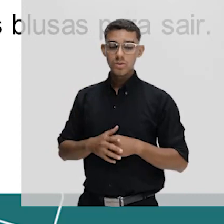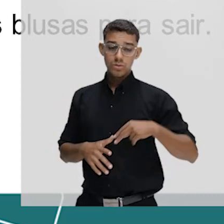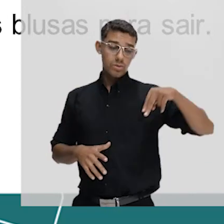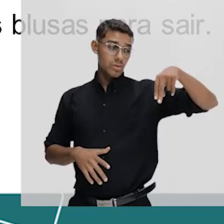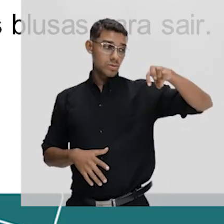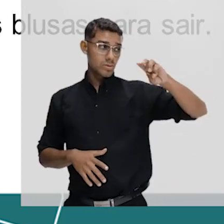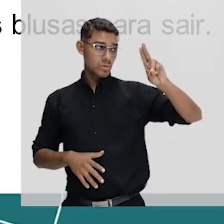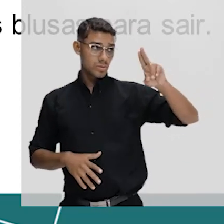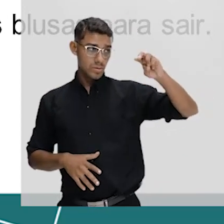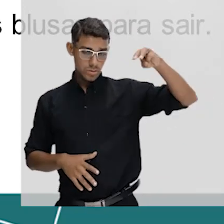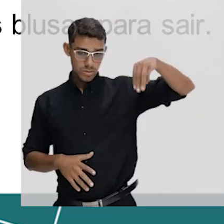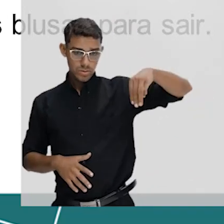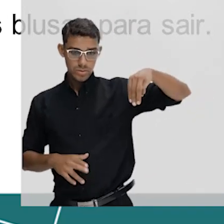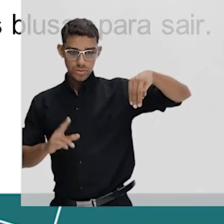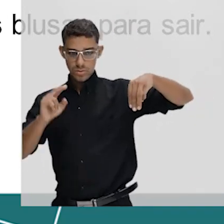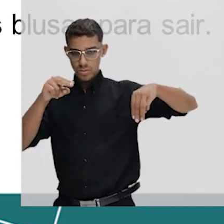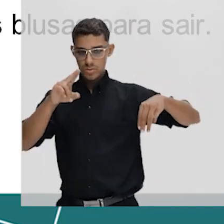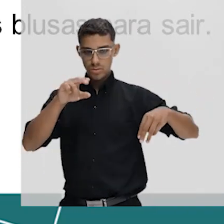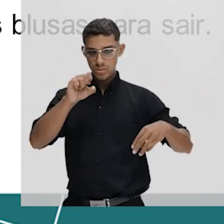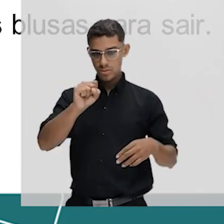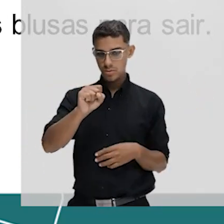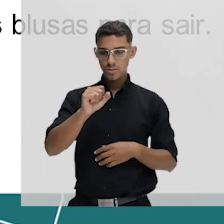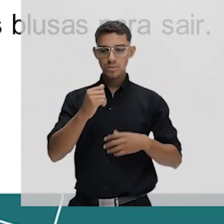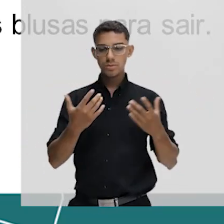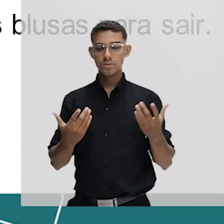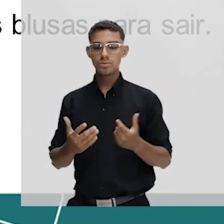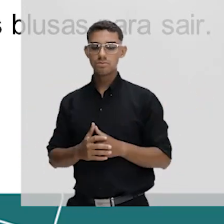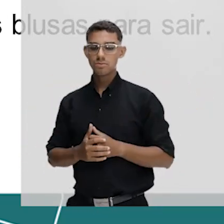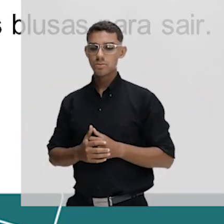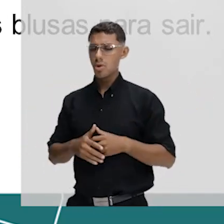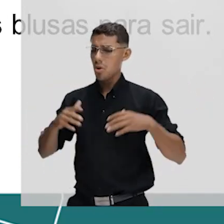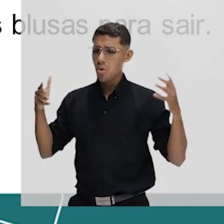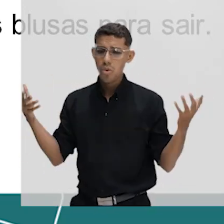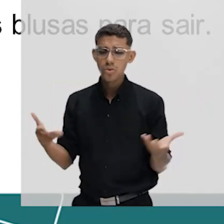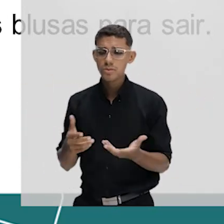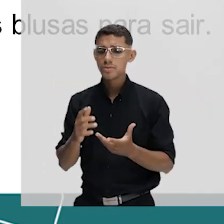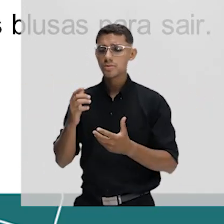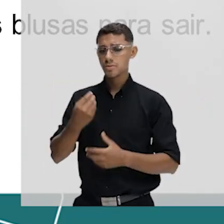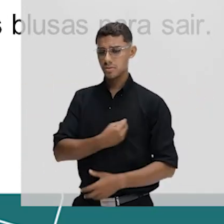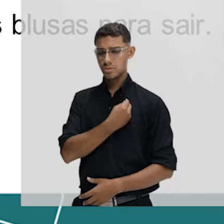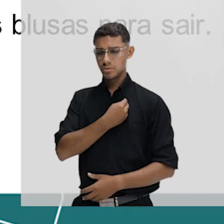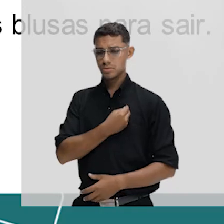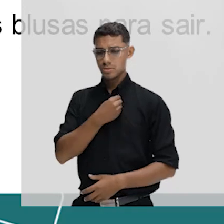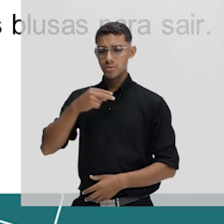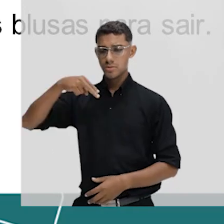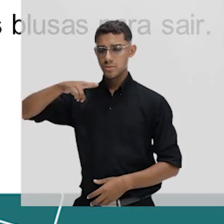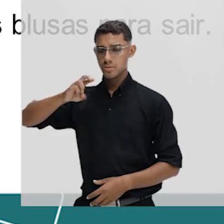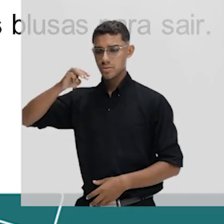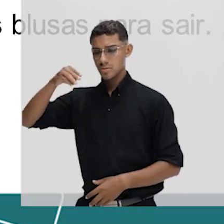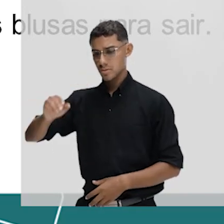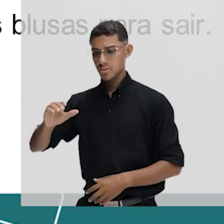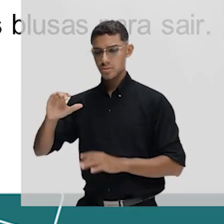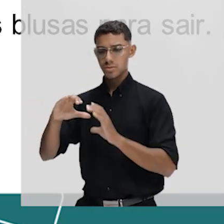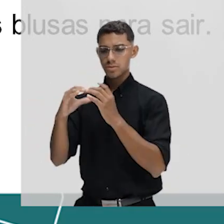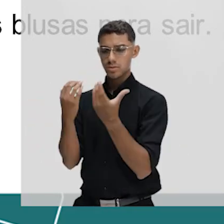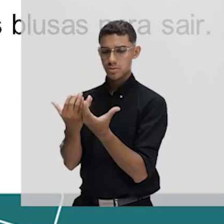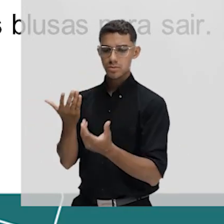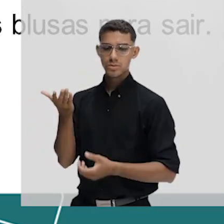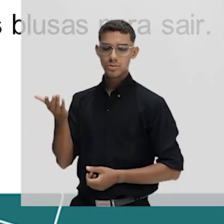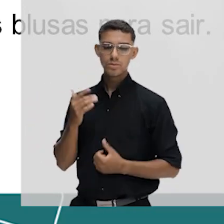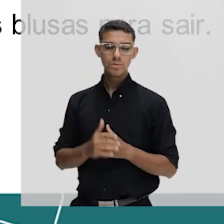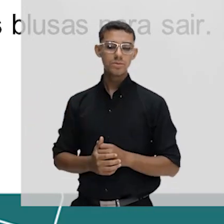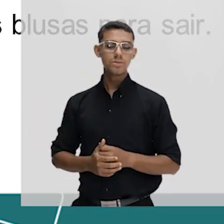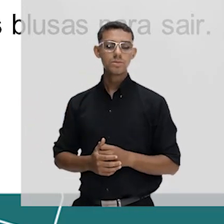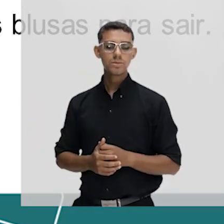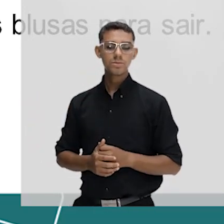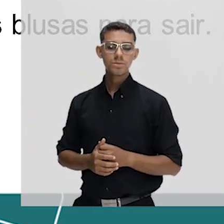Nuns, parece mais na nossa fala. Numa, numas. Hoje estamos num congresso, almocei numa lanchonete, né? Aparece mais mesmo